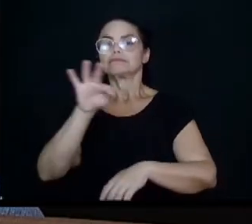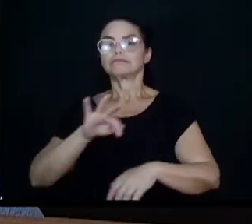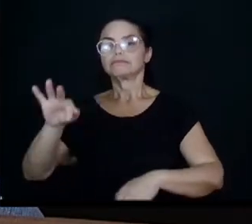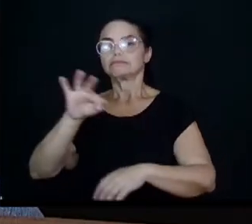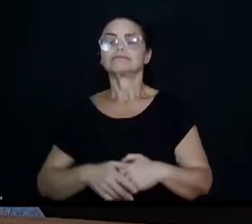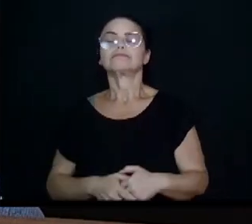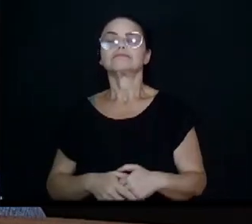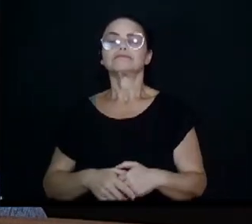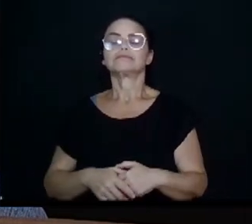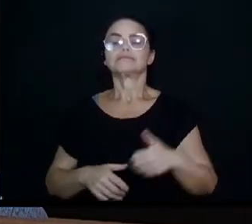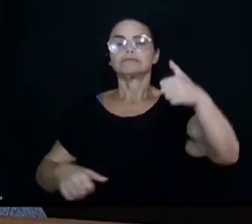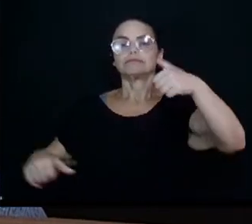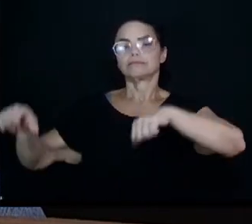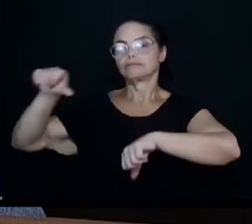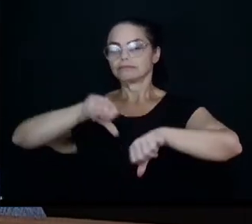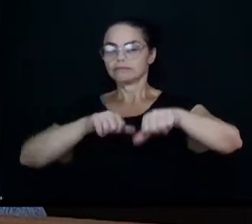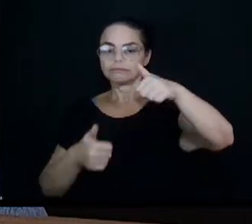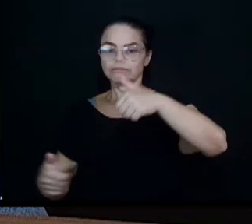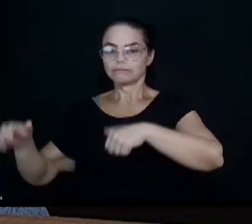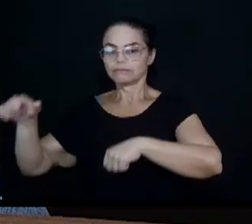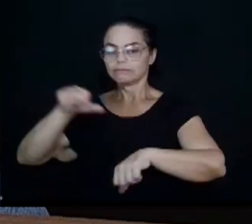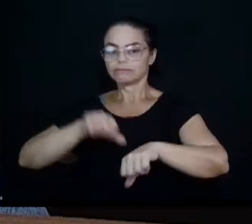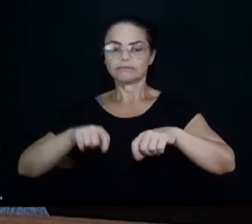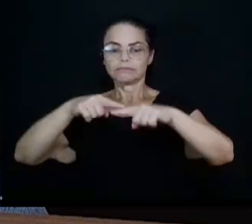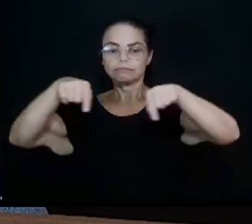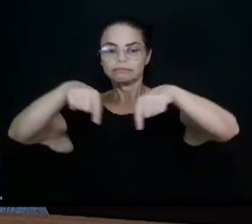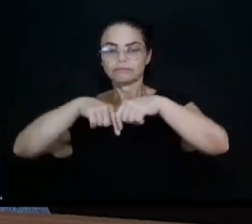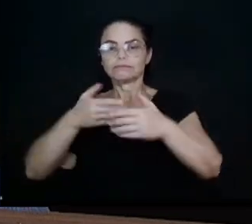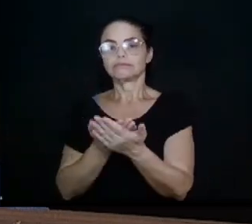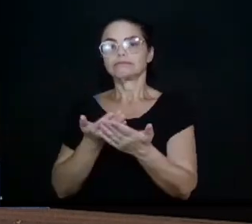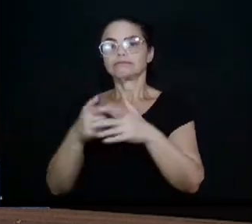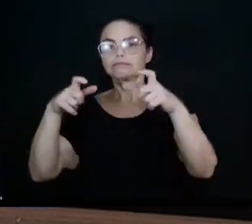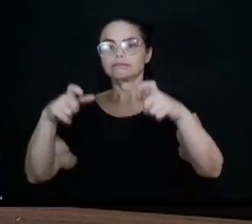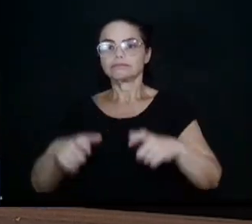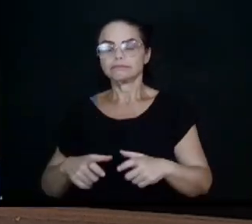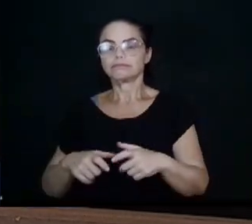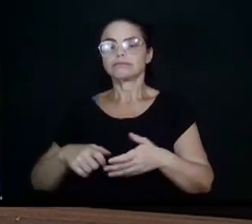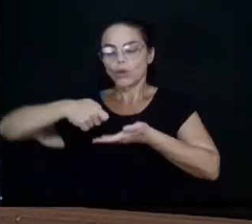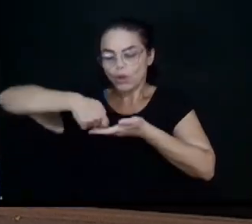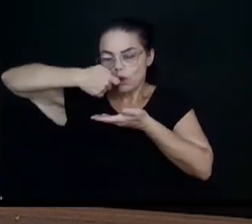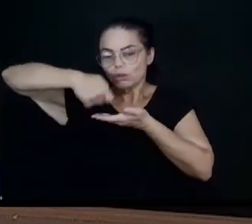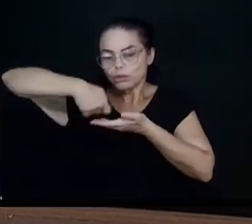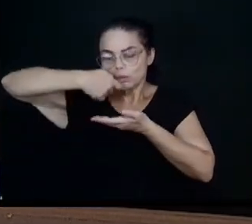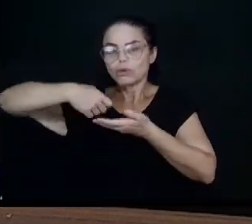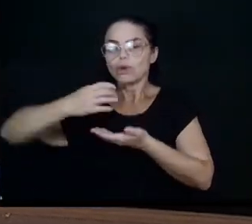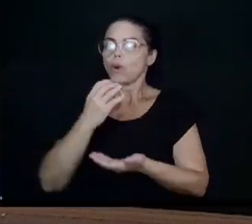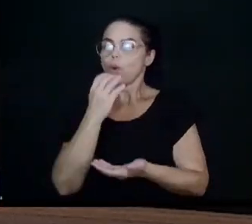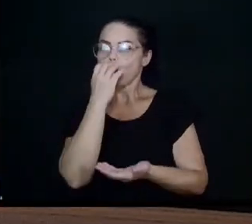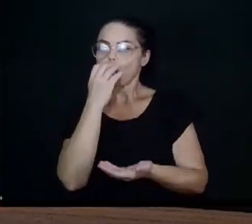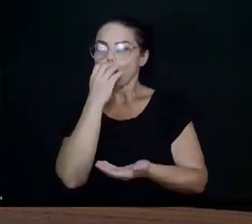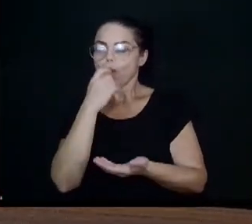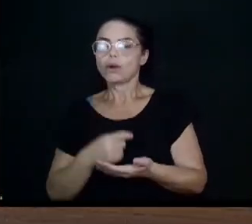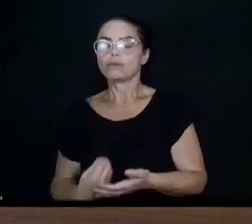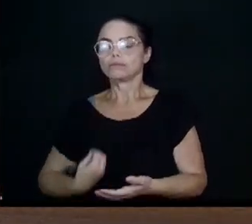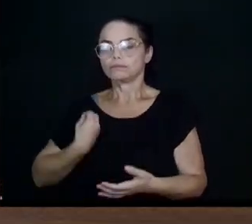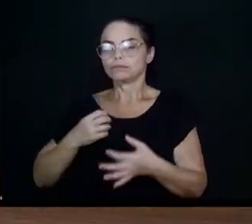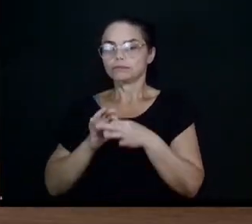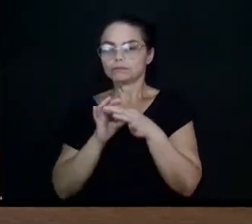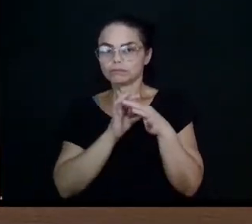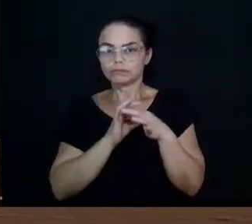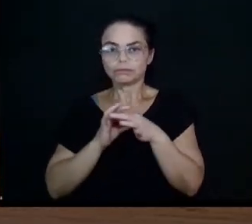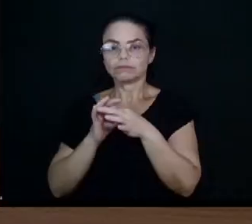as salas de aula, o local onde ele vai poder fazer as refeições dele, lanche, o espaço de convivência que ele vai ter com os outros